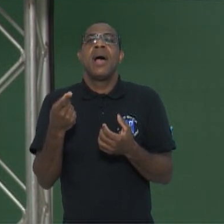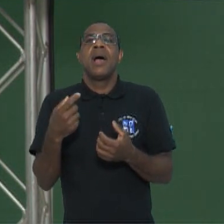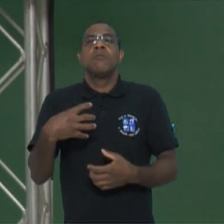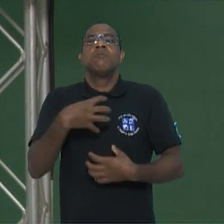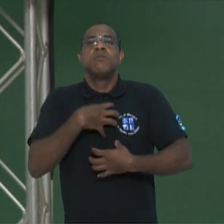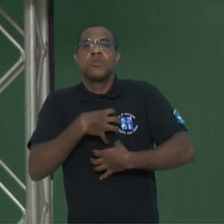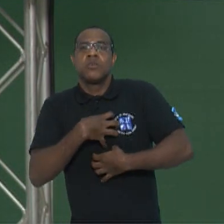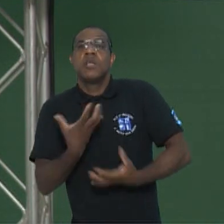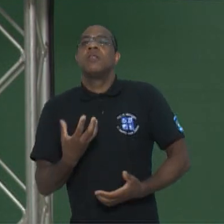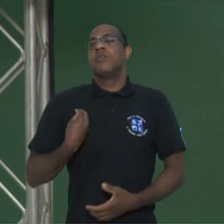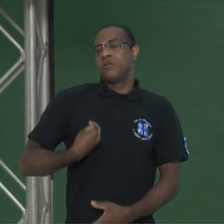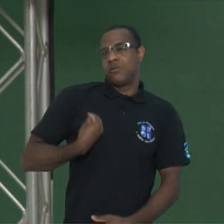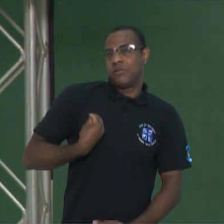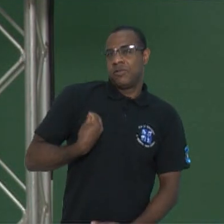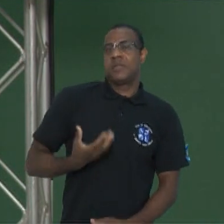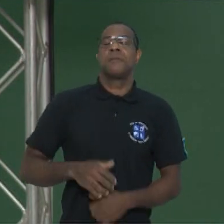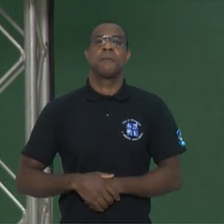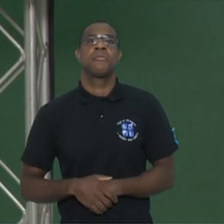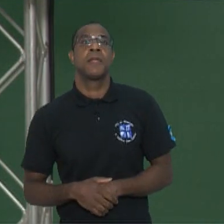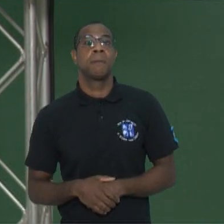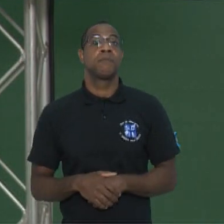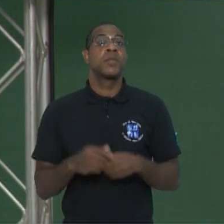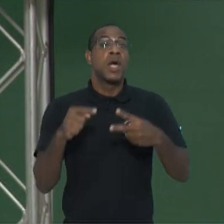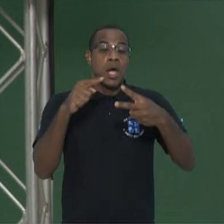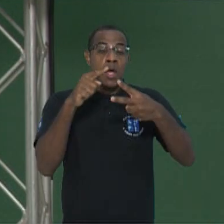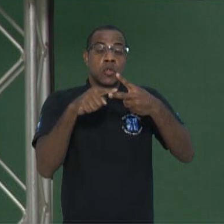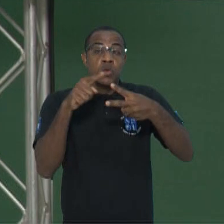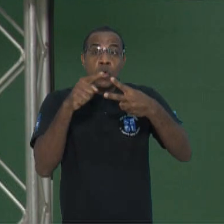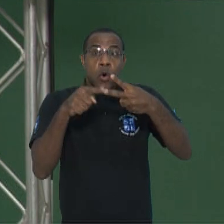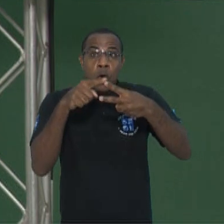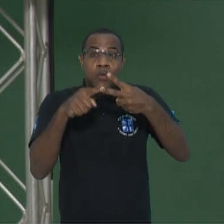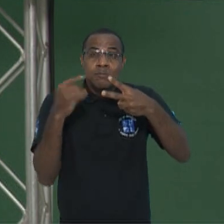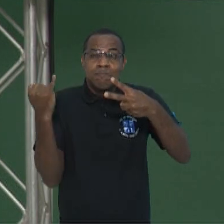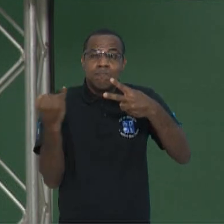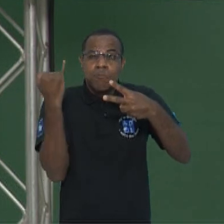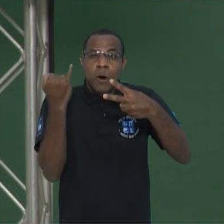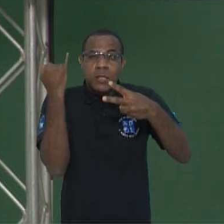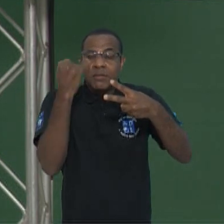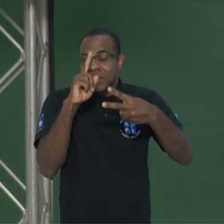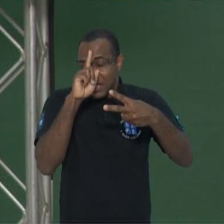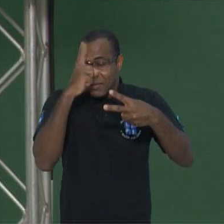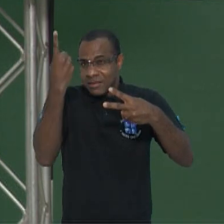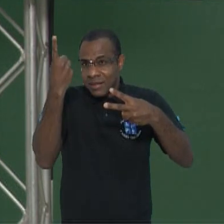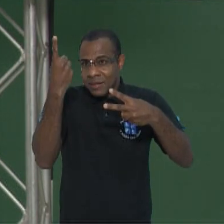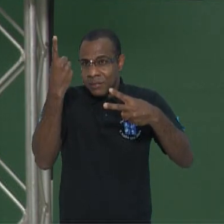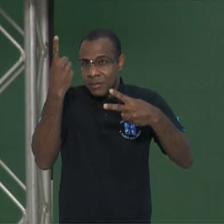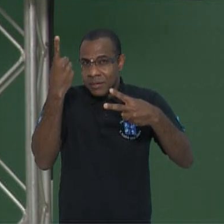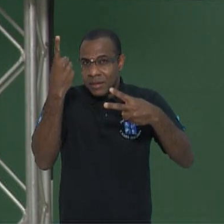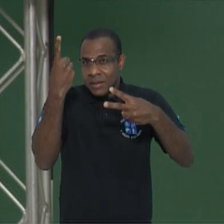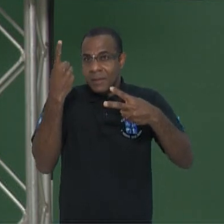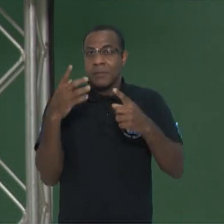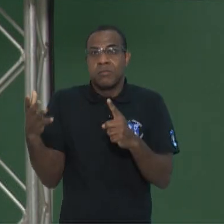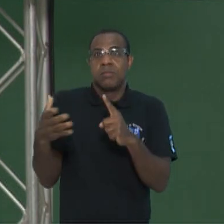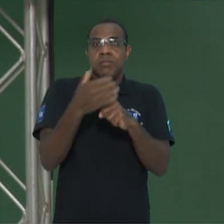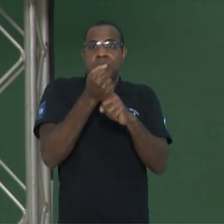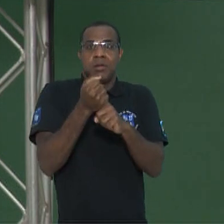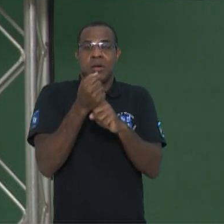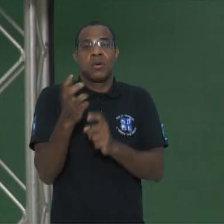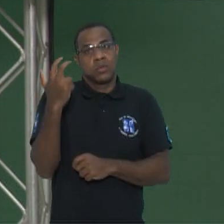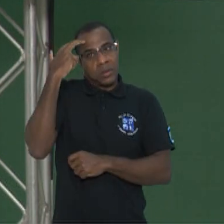de vida, né? E aí, dois elementos importantíssimos para essa ideia de dominação cultural são a religião e